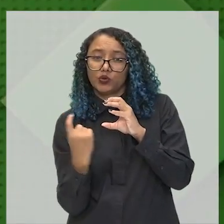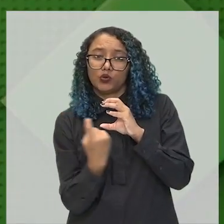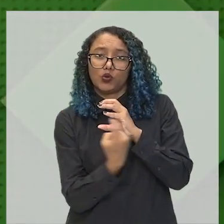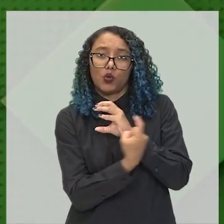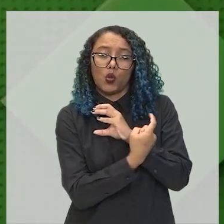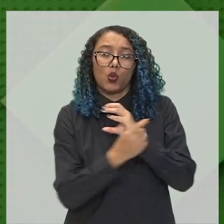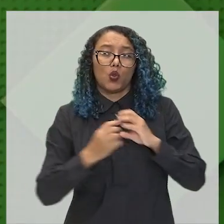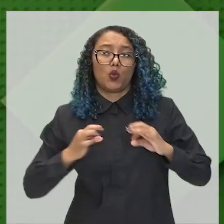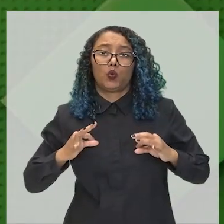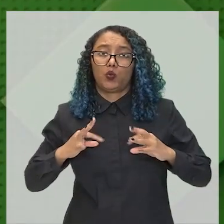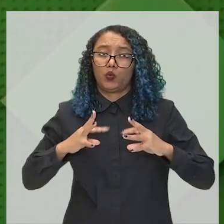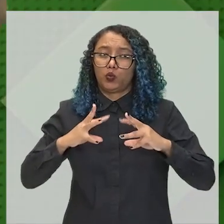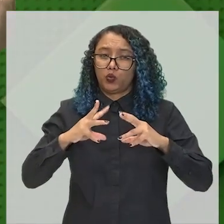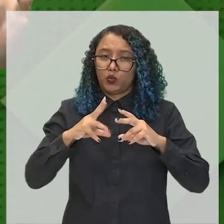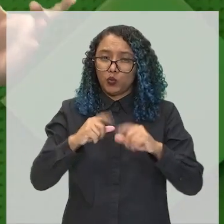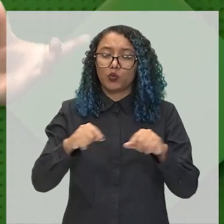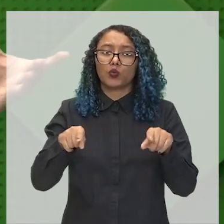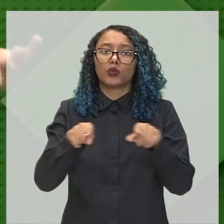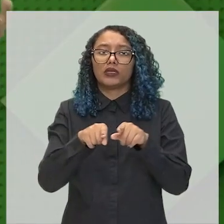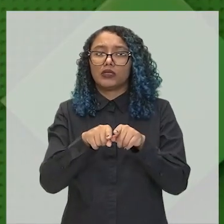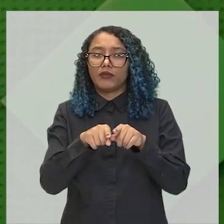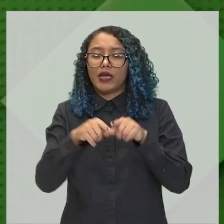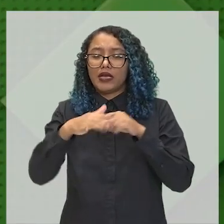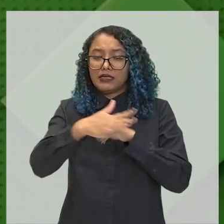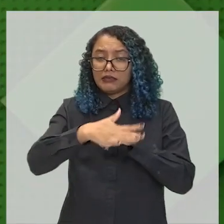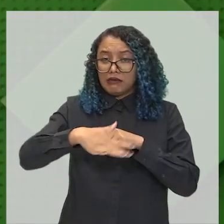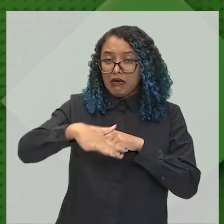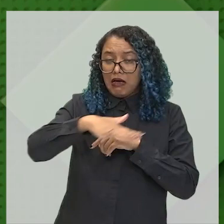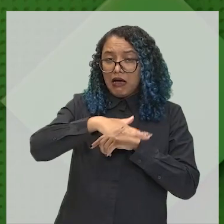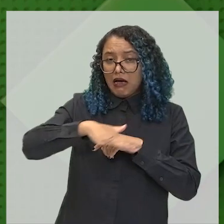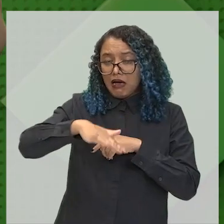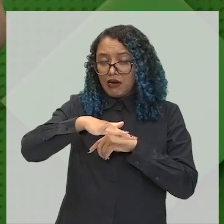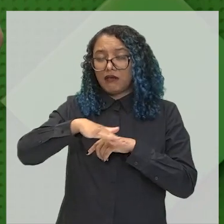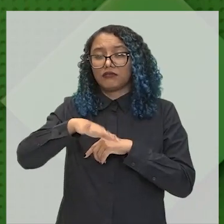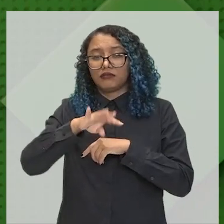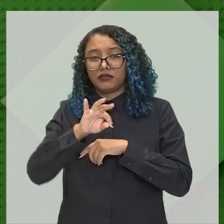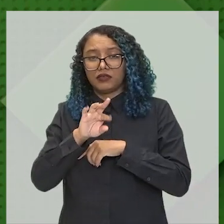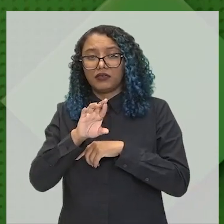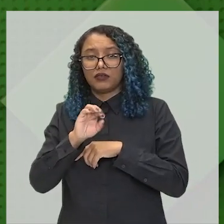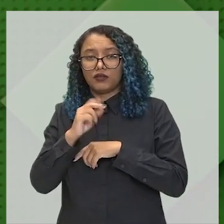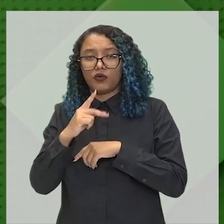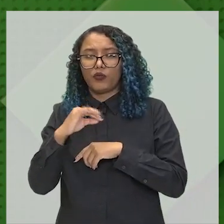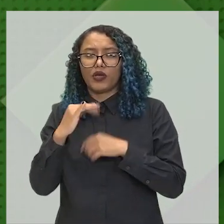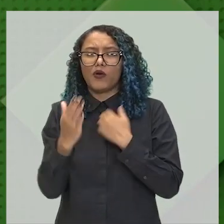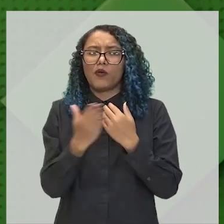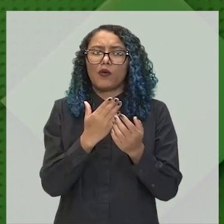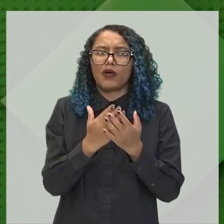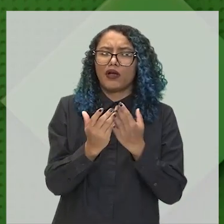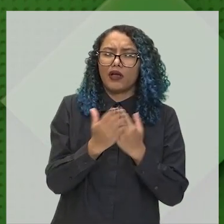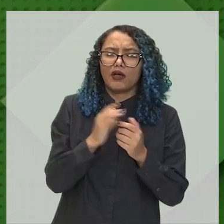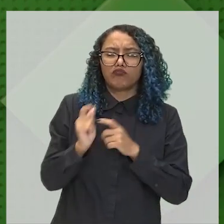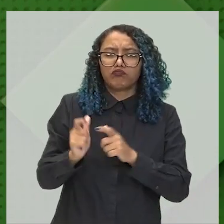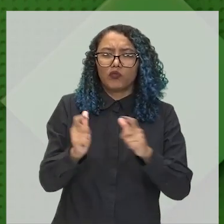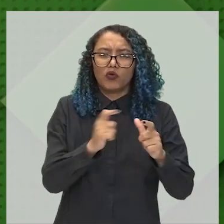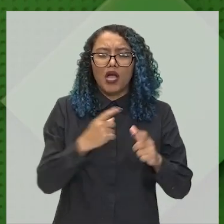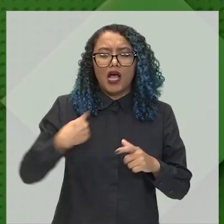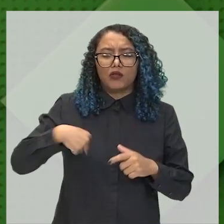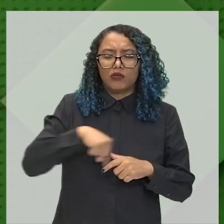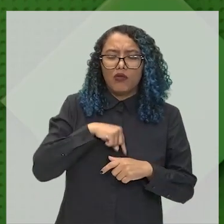Terra. E nessa faixa que é chamada de zona tropical, seja na Amazônia